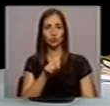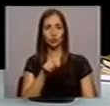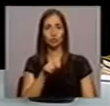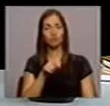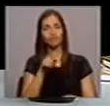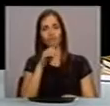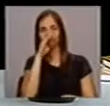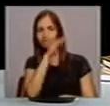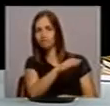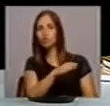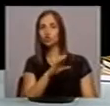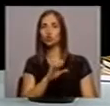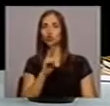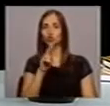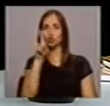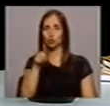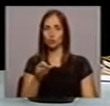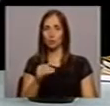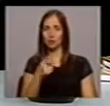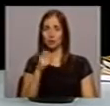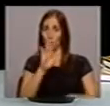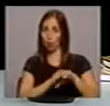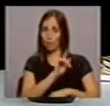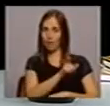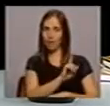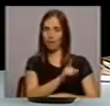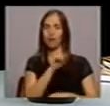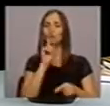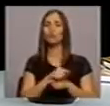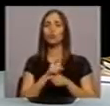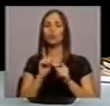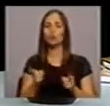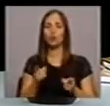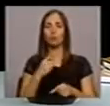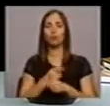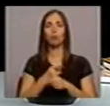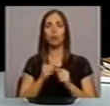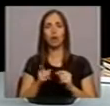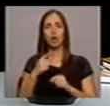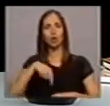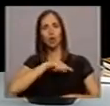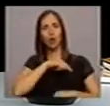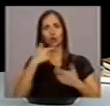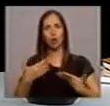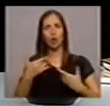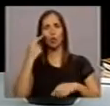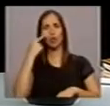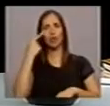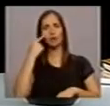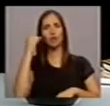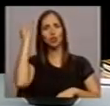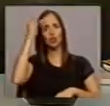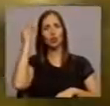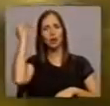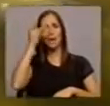culpado, Júpiter. Júpiter é o culpado. E porquê? Porque as teorias que nós conhecemos hoje da formação dos planetas diz que